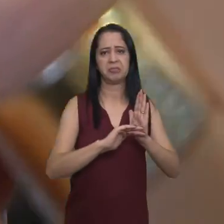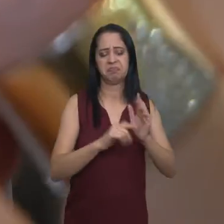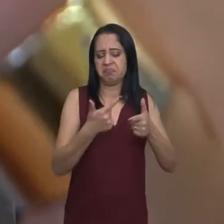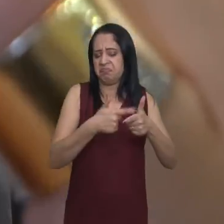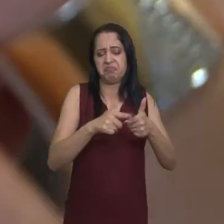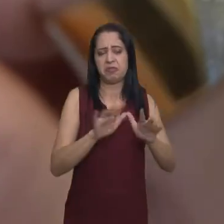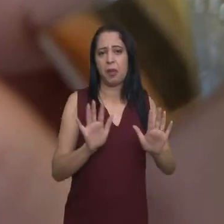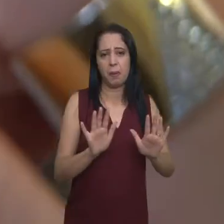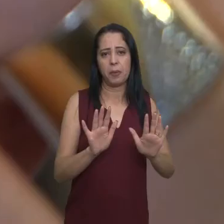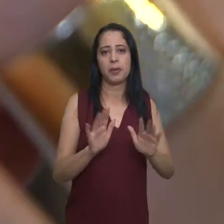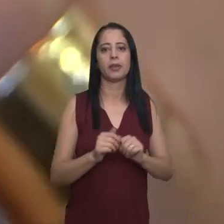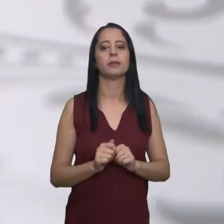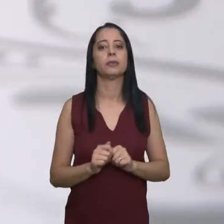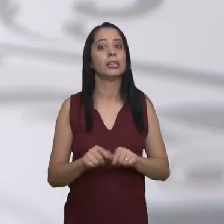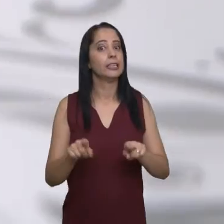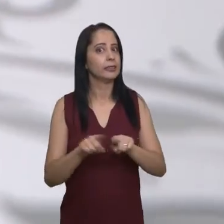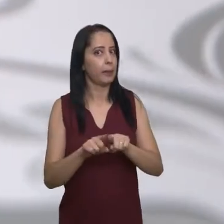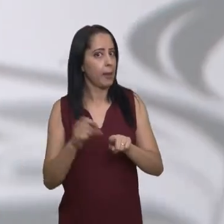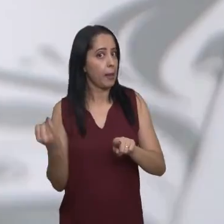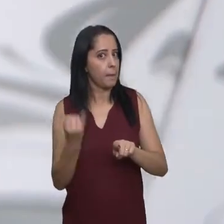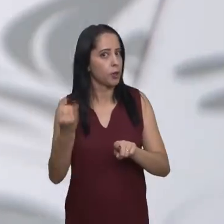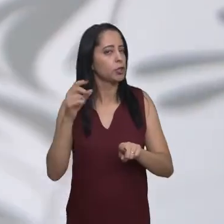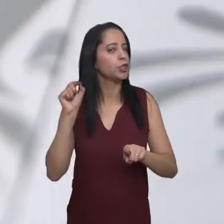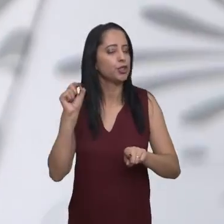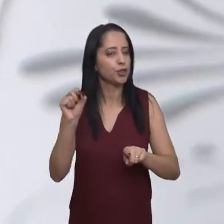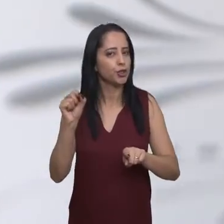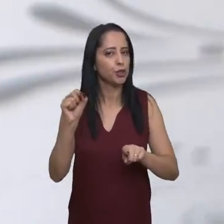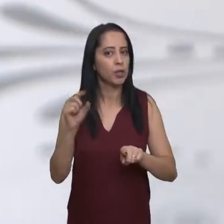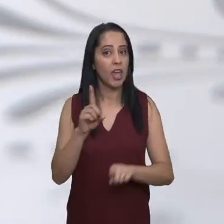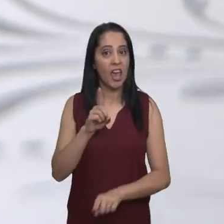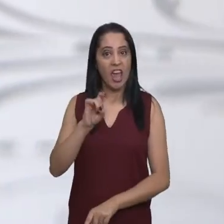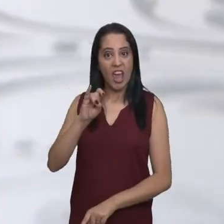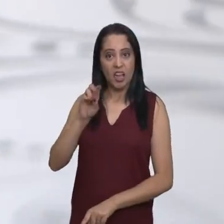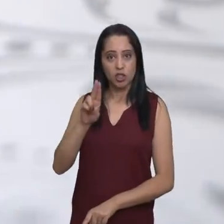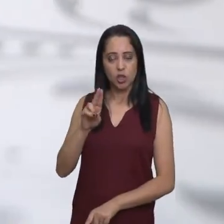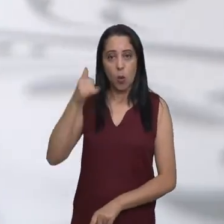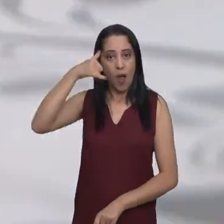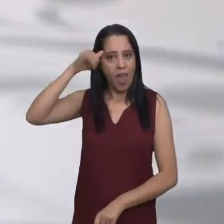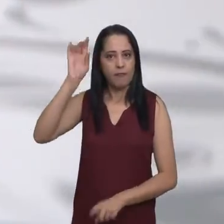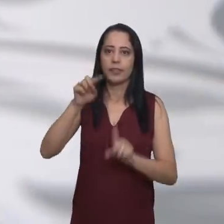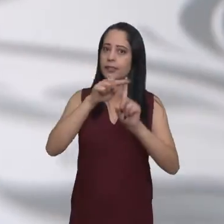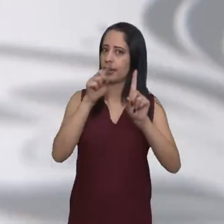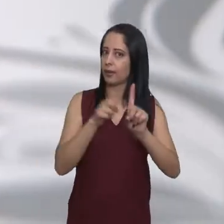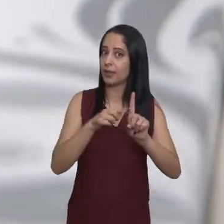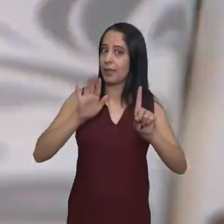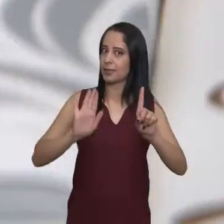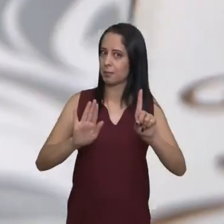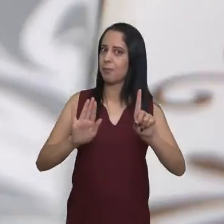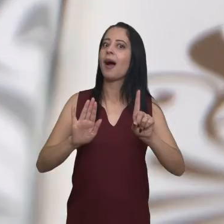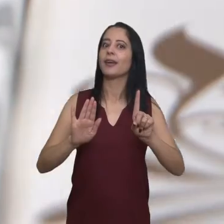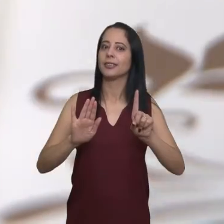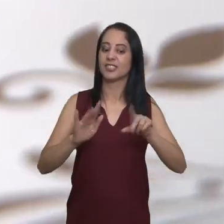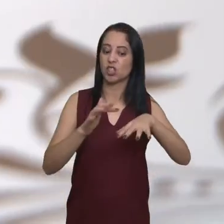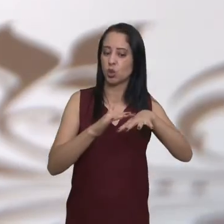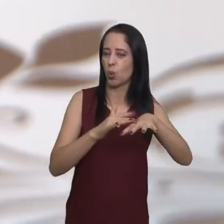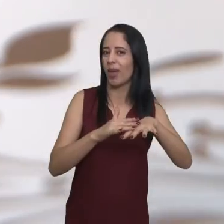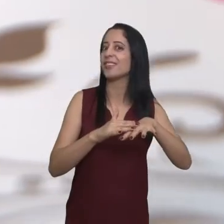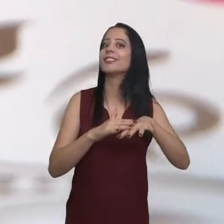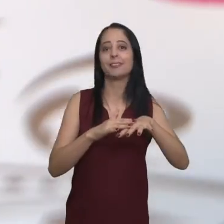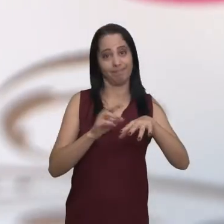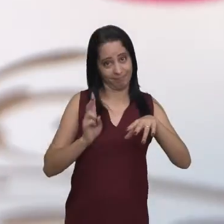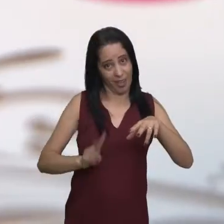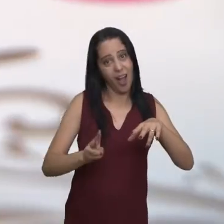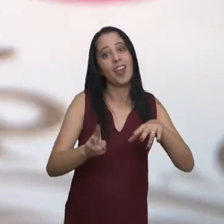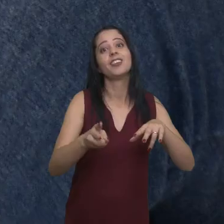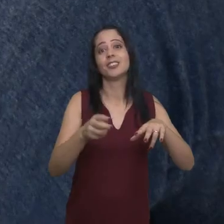necessário remover o dispositivo. E também é importante lembrar que o DIU previne a gravidez, mas não as infecções